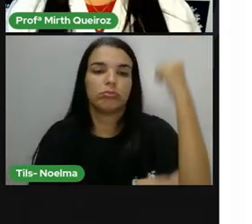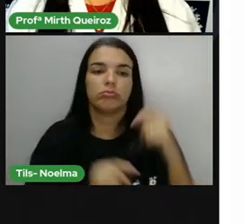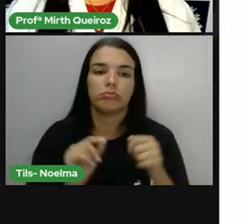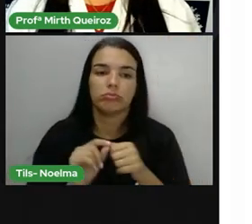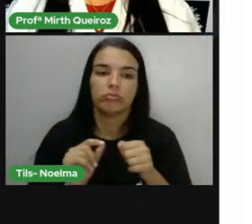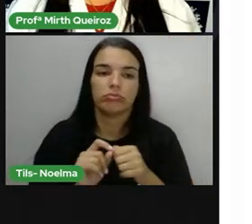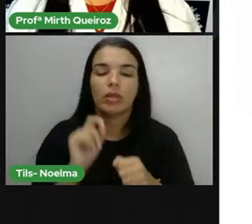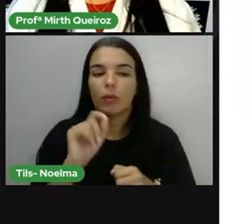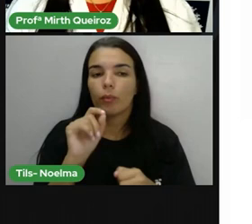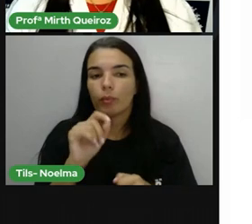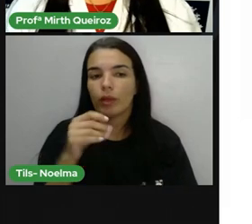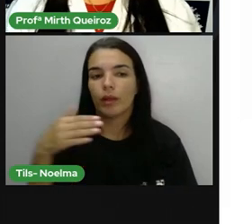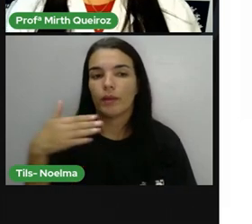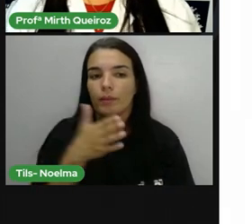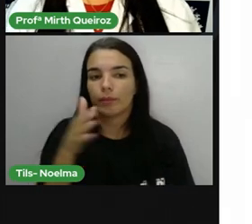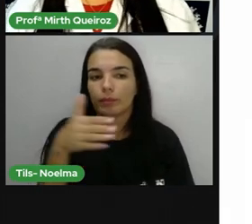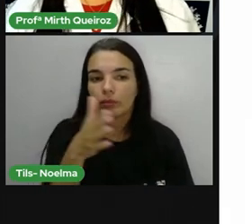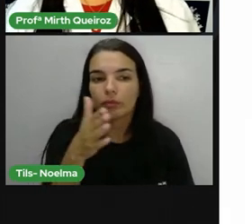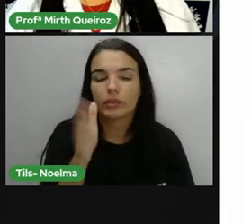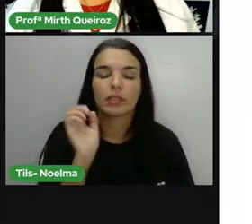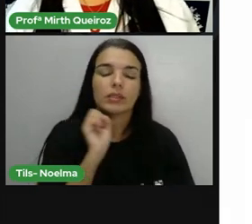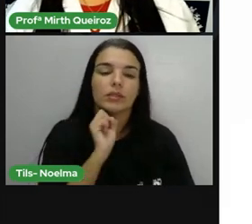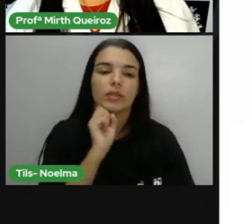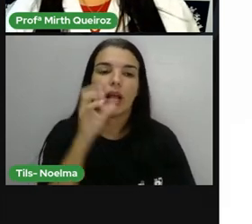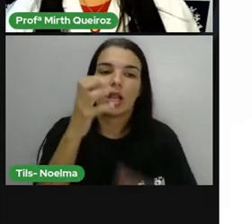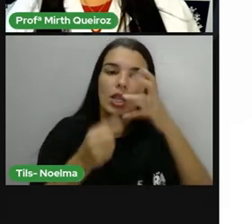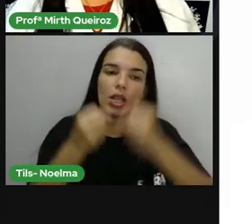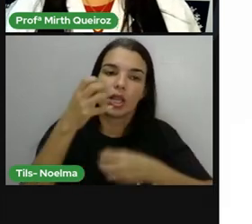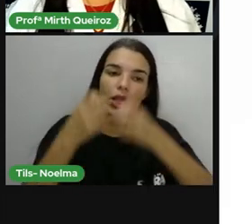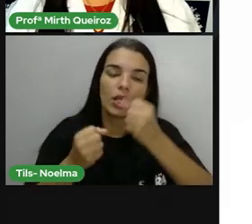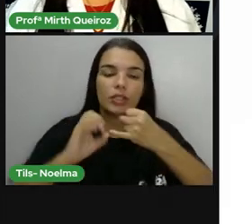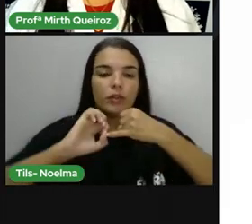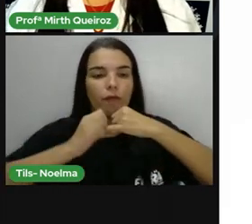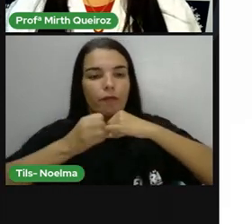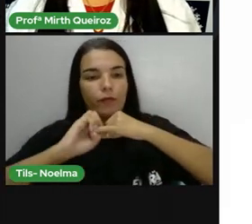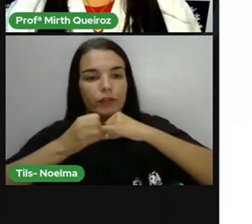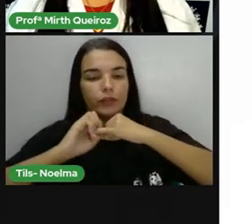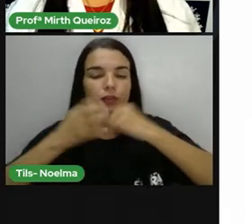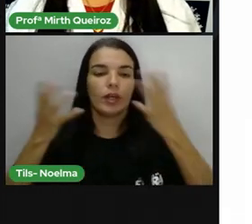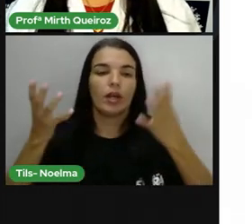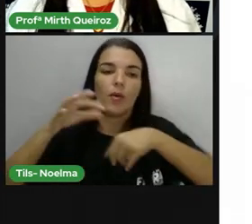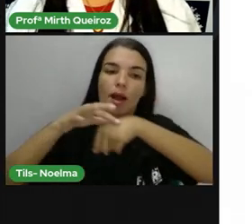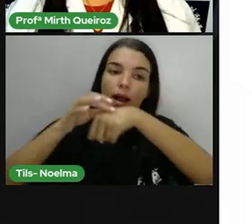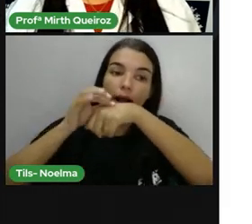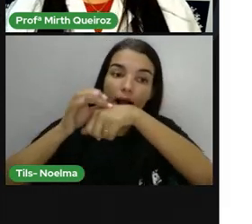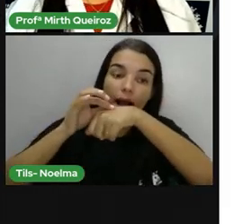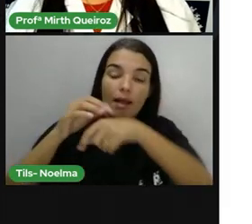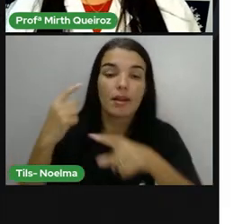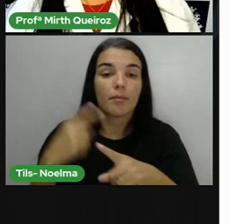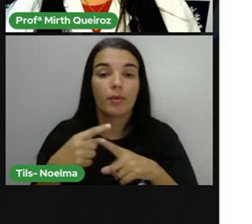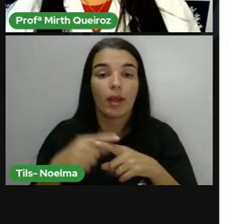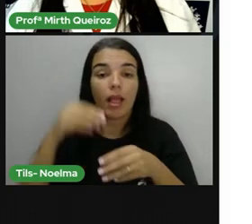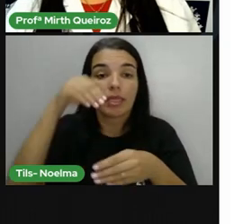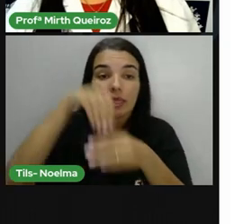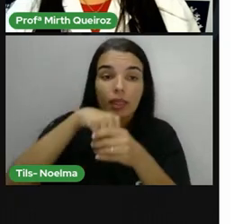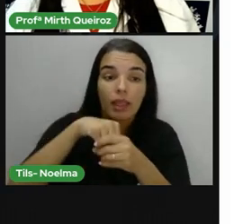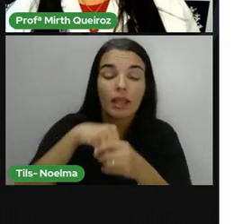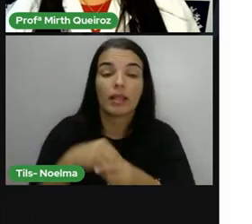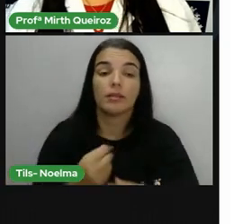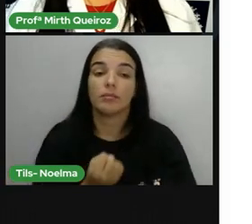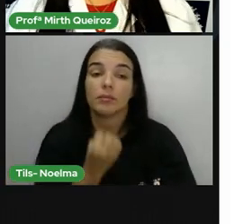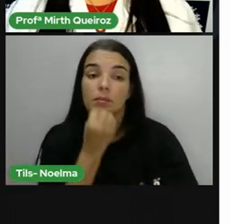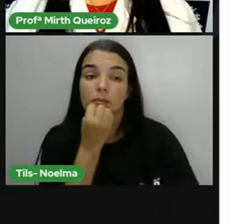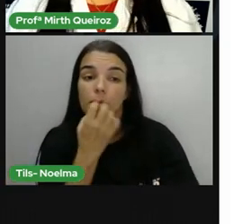alimentos construtores aí o leite, né? O feijão, a carne, contém proteína, né? E que